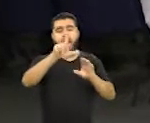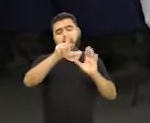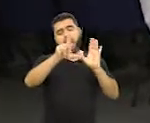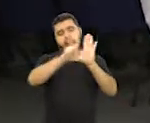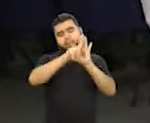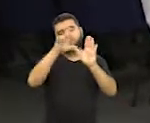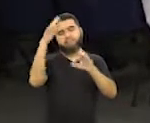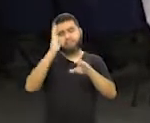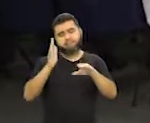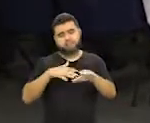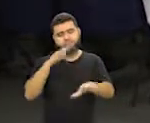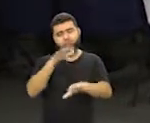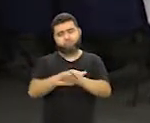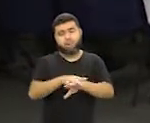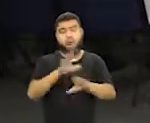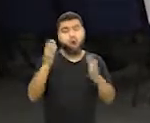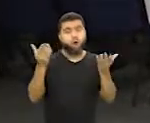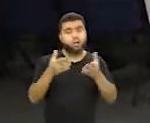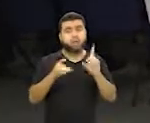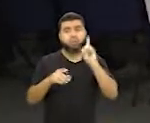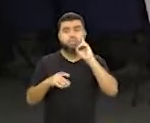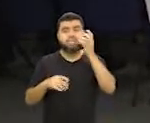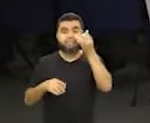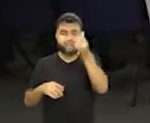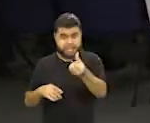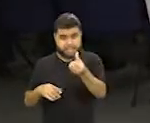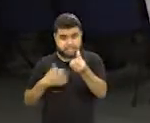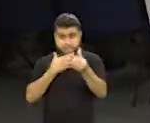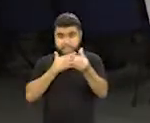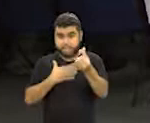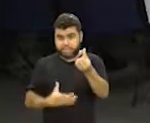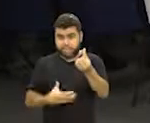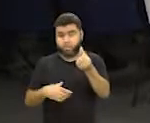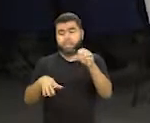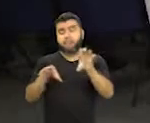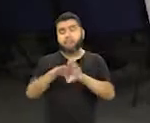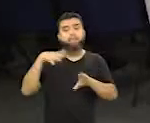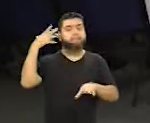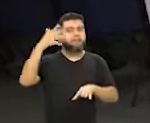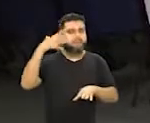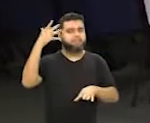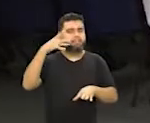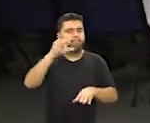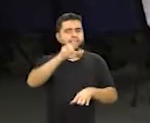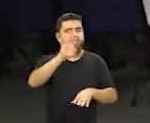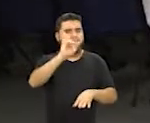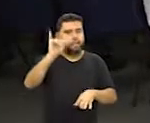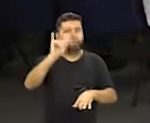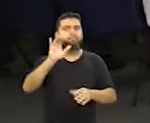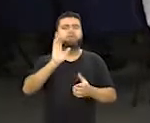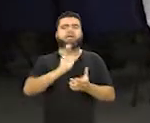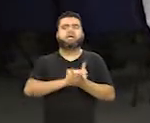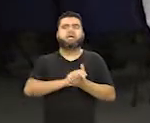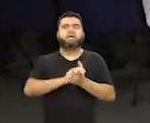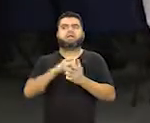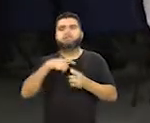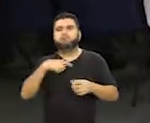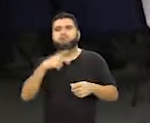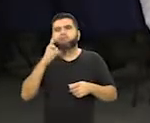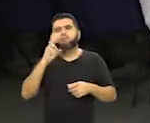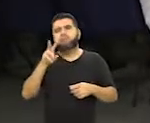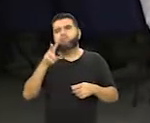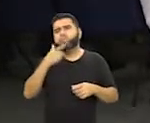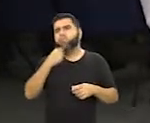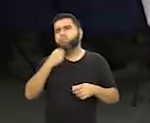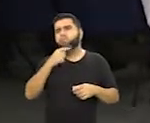também sobre LBI, que nós iremos realizar agora, dia 6 de dezembro, uma palestra também sobre a Lei Brasileira da Inclusão. Então